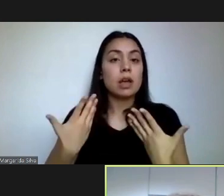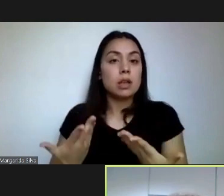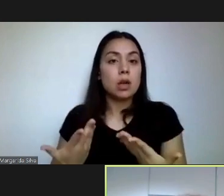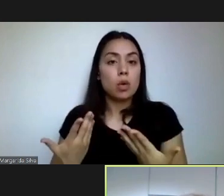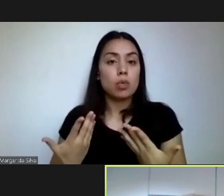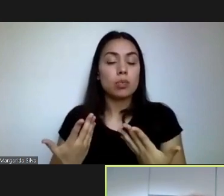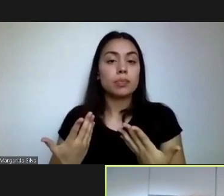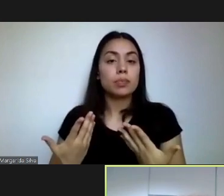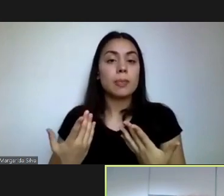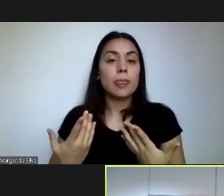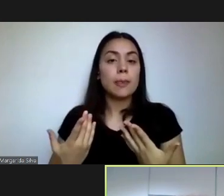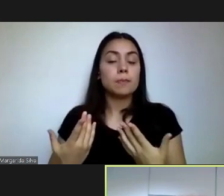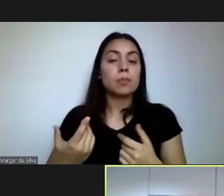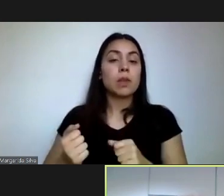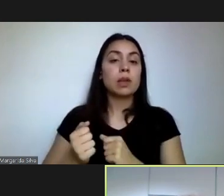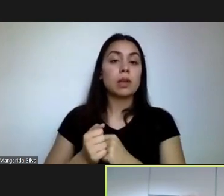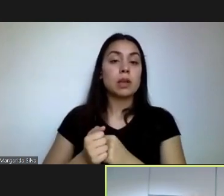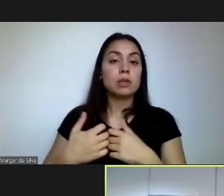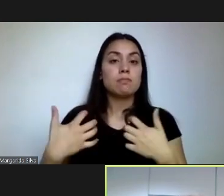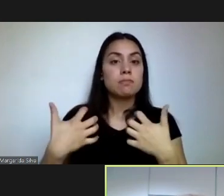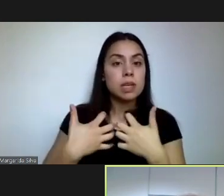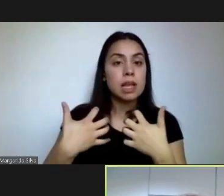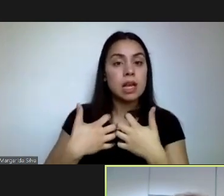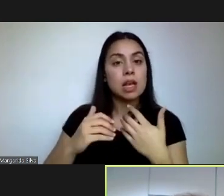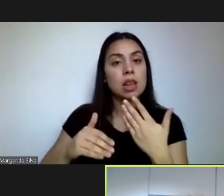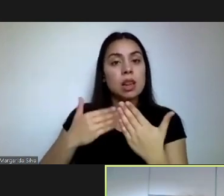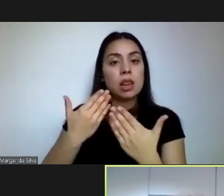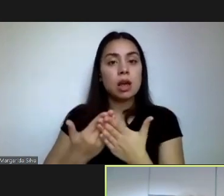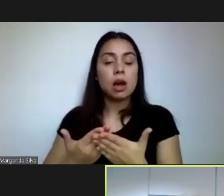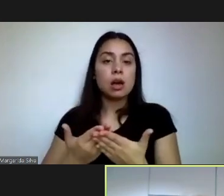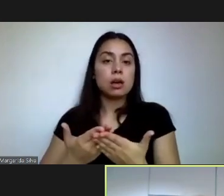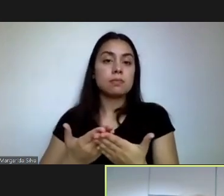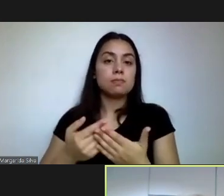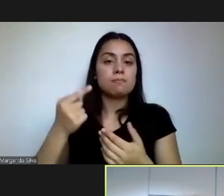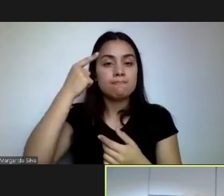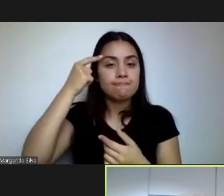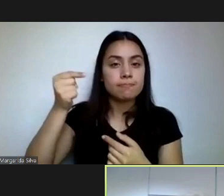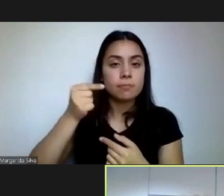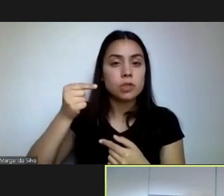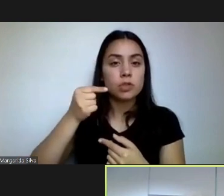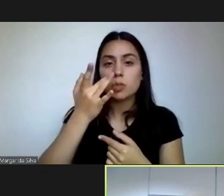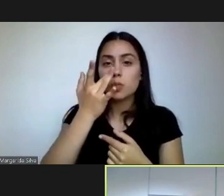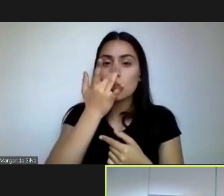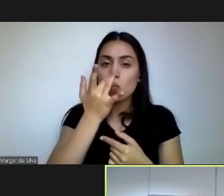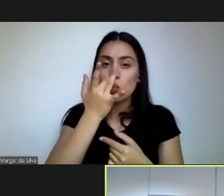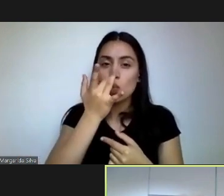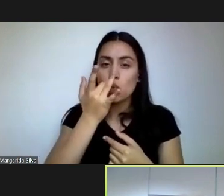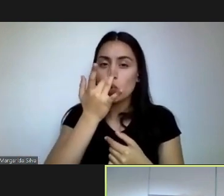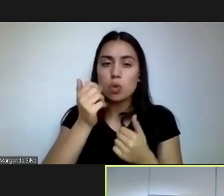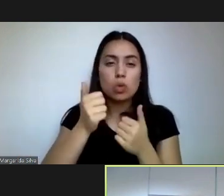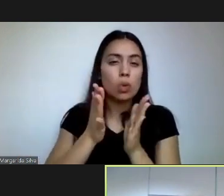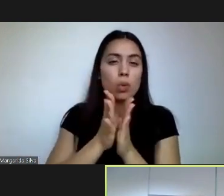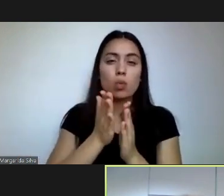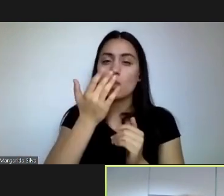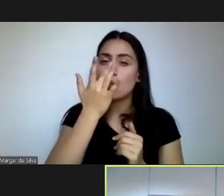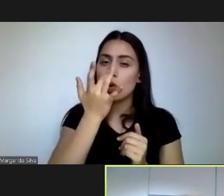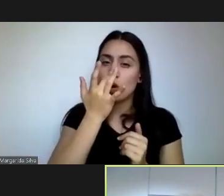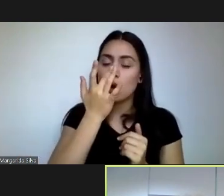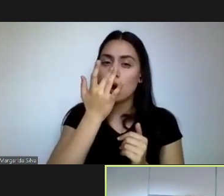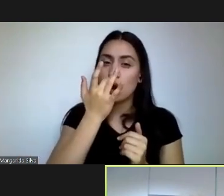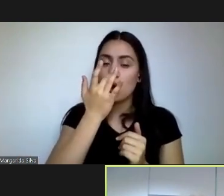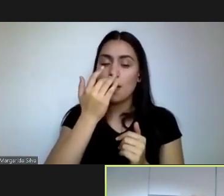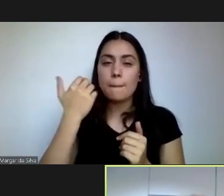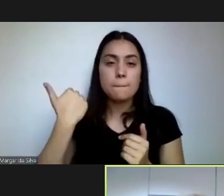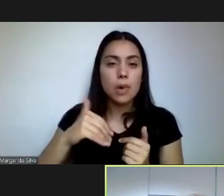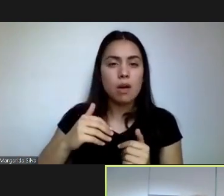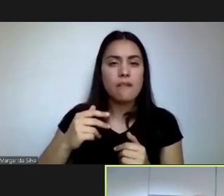que matavam os nossos jovens. E isto criava uma percepção de que eram todos maus. As pessoas que viviam nesses países não